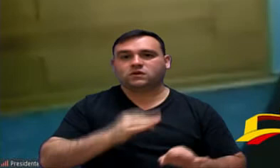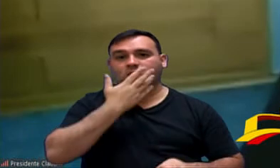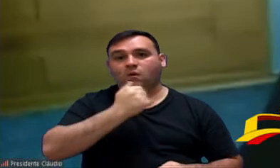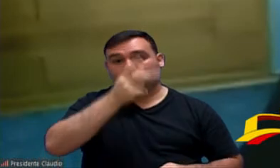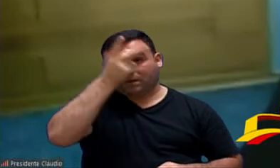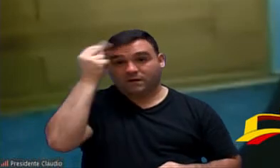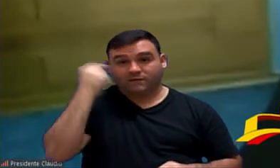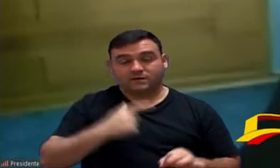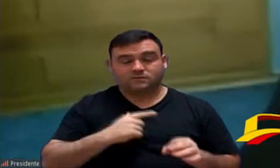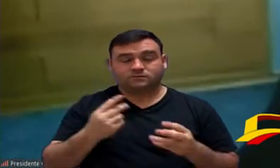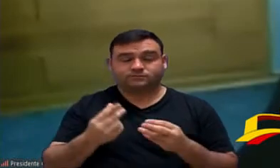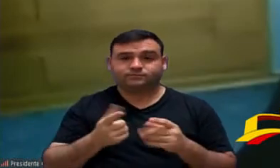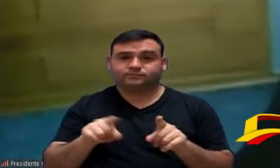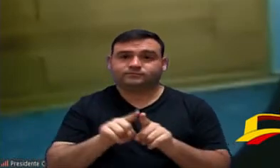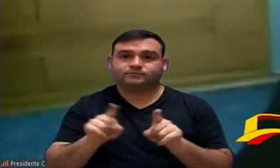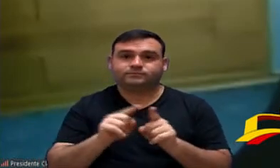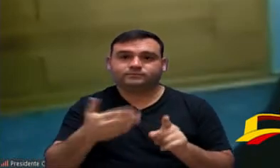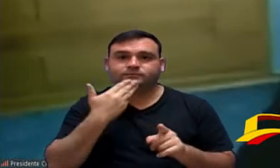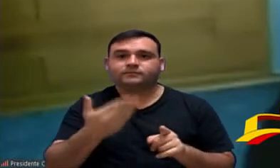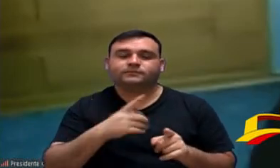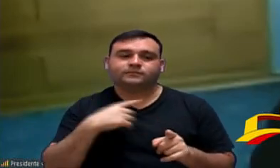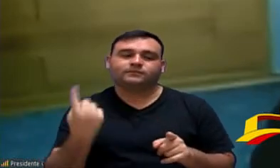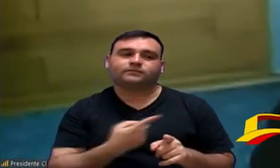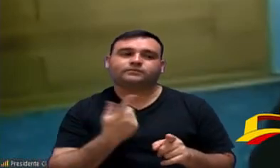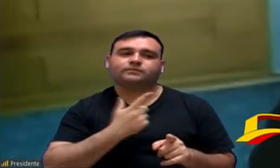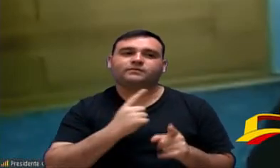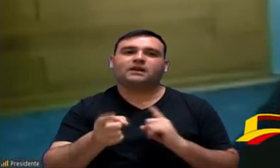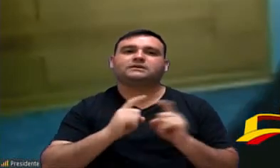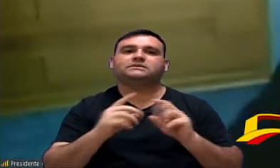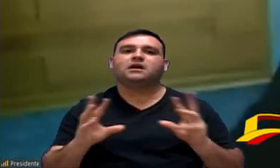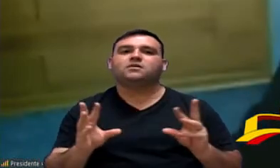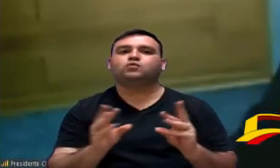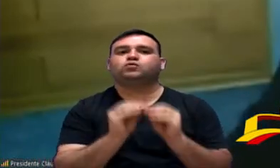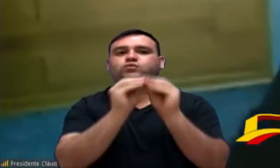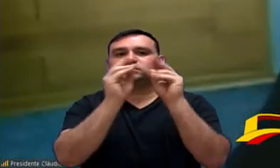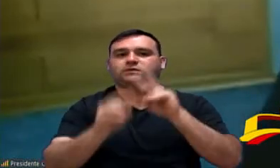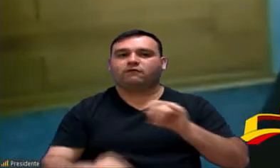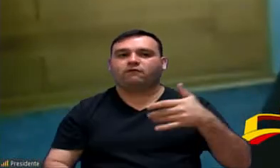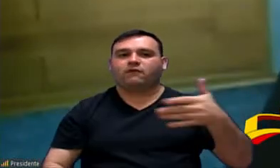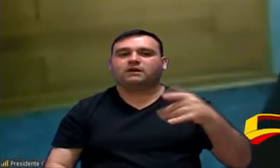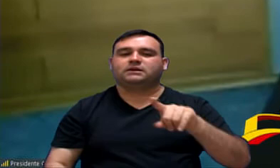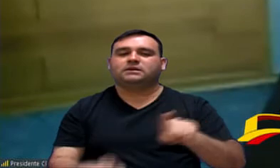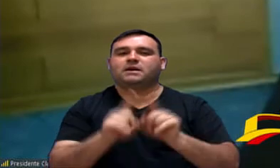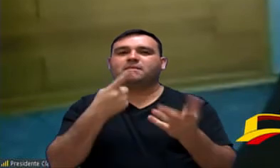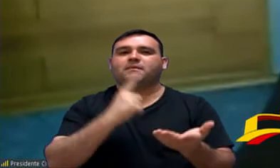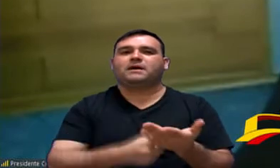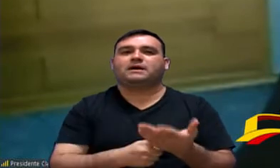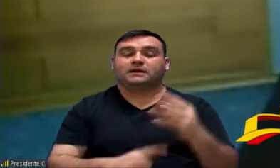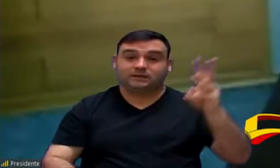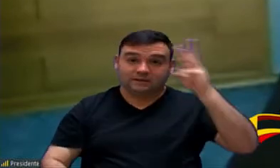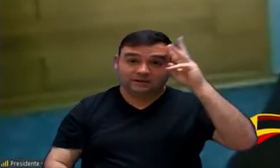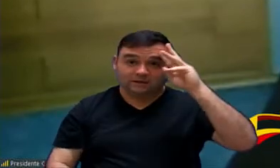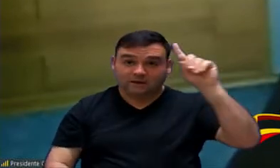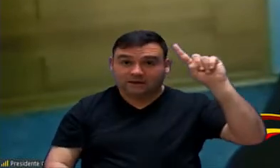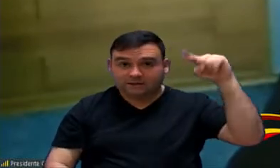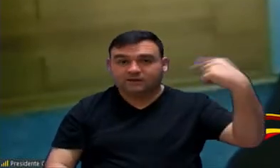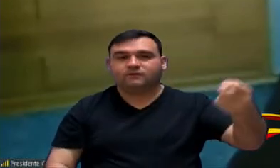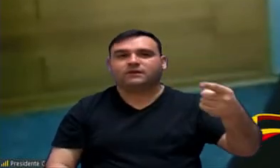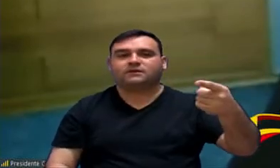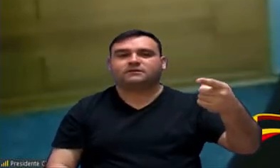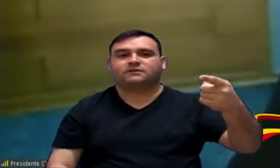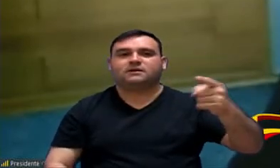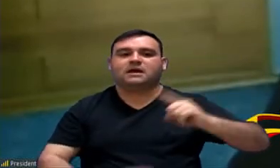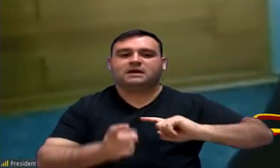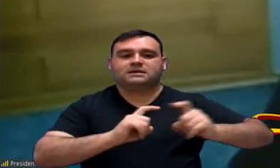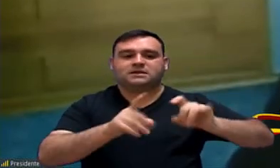prefeito, e ele pediu para que nós possamos fazer uma sessão extraordinária, e eu vou marcar para terça-feira, logo após